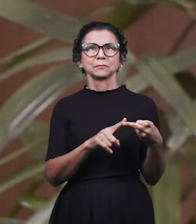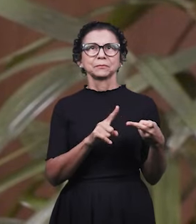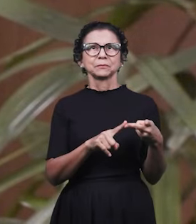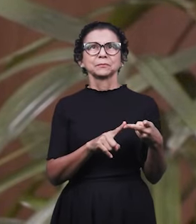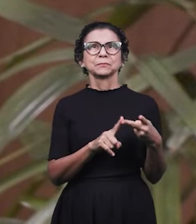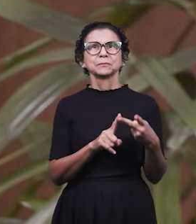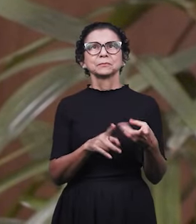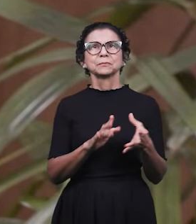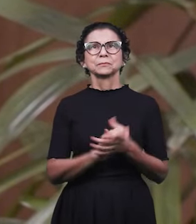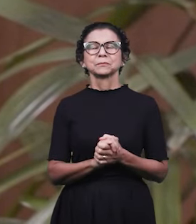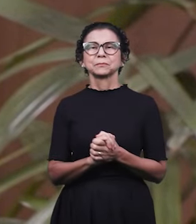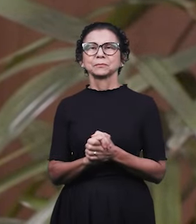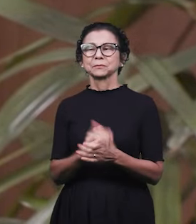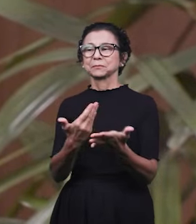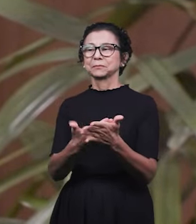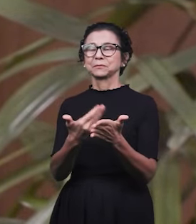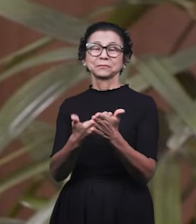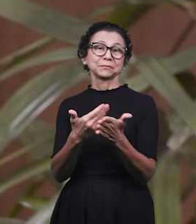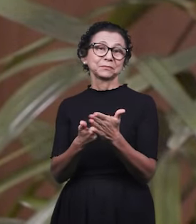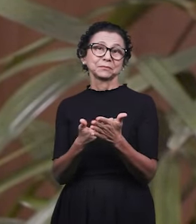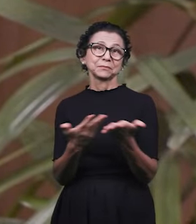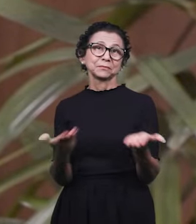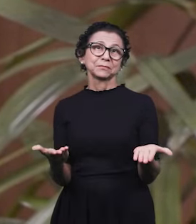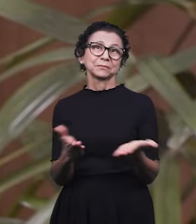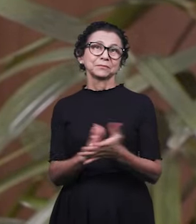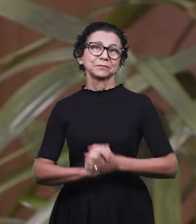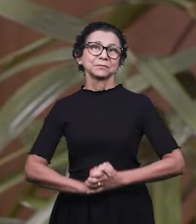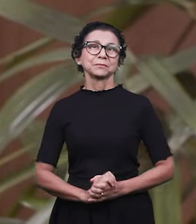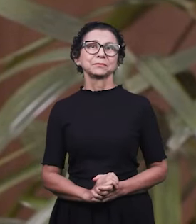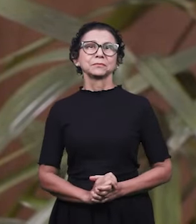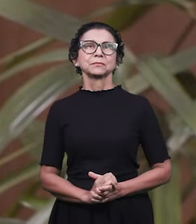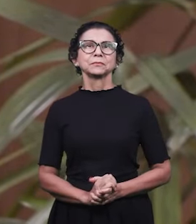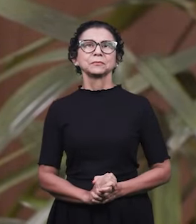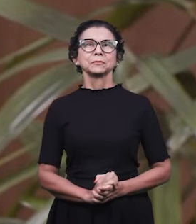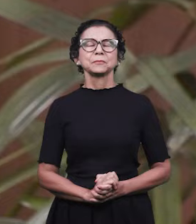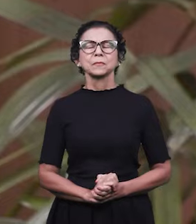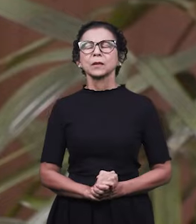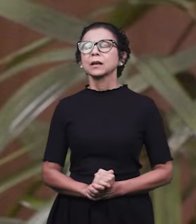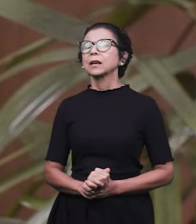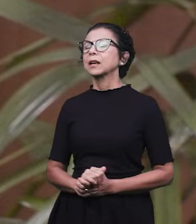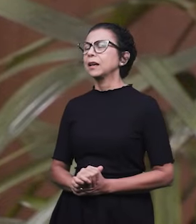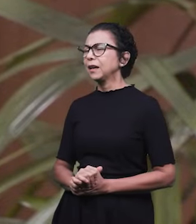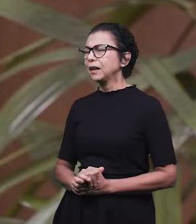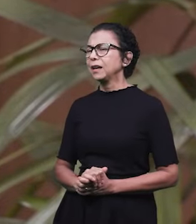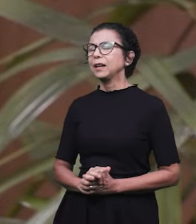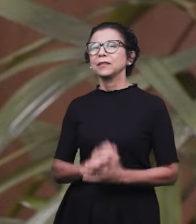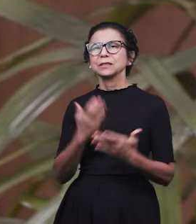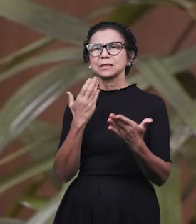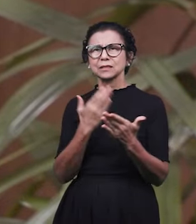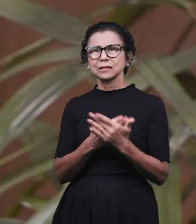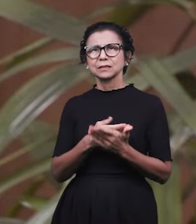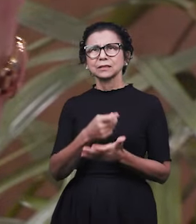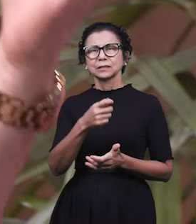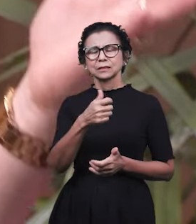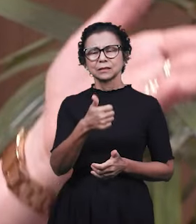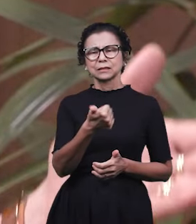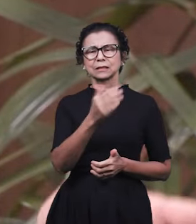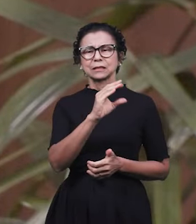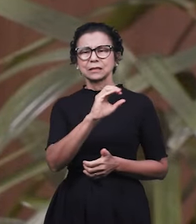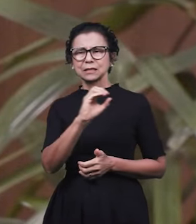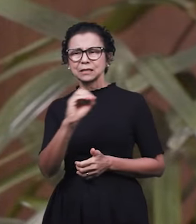é estudar. Simples assim, né, Pastor Helber? 100 questões por dia, depois vai 200, 300, começa